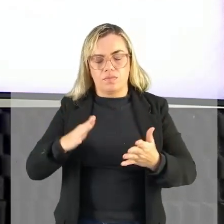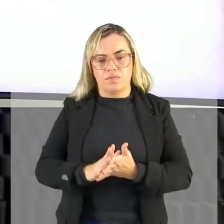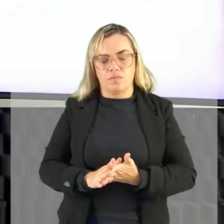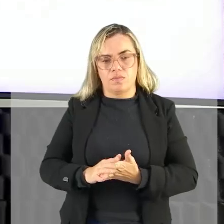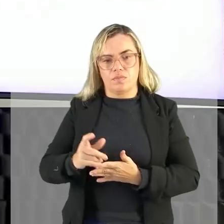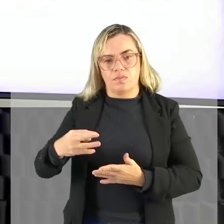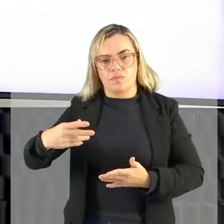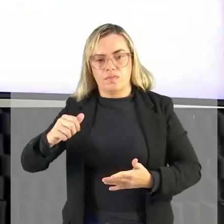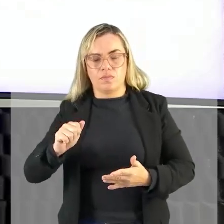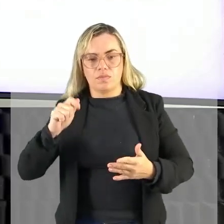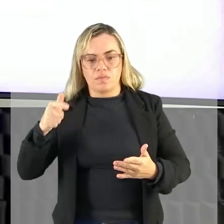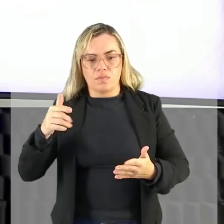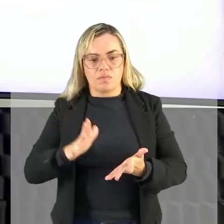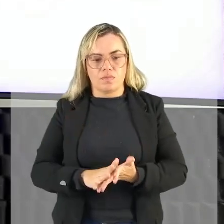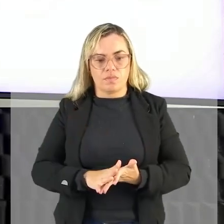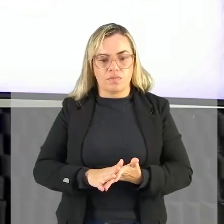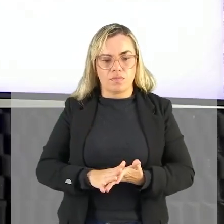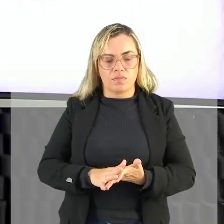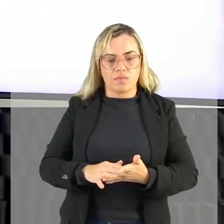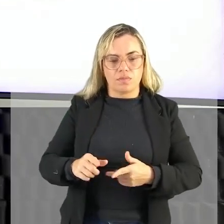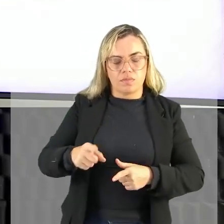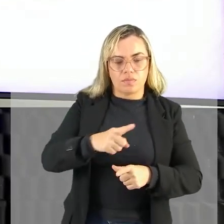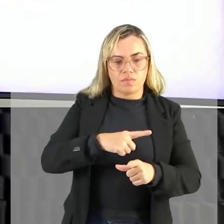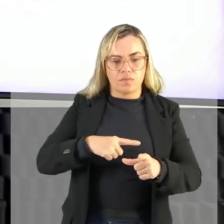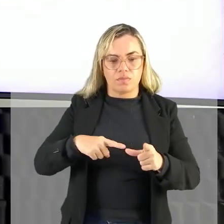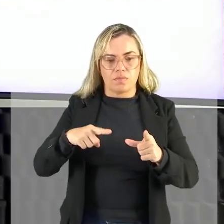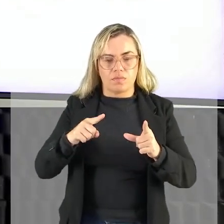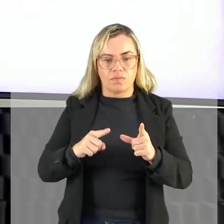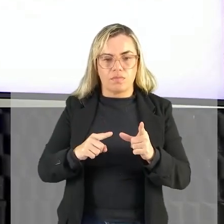2 características.